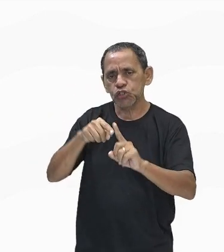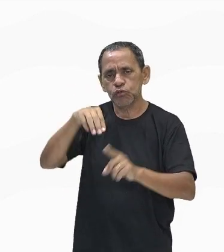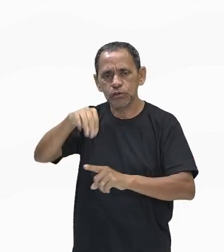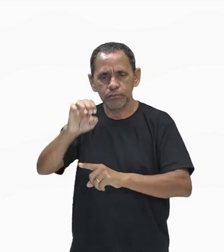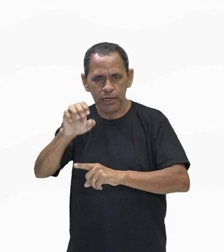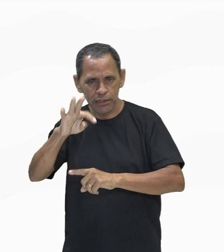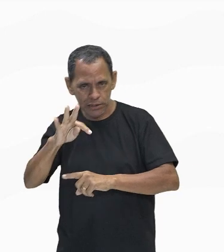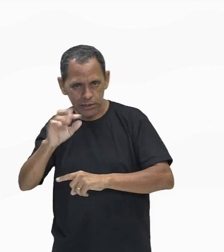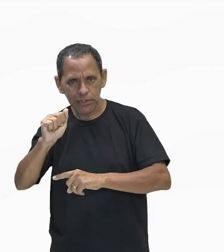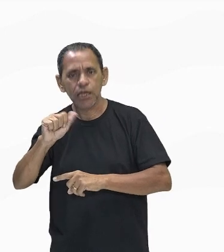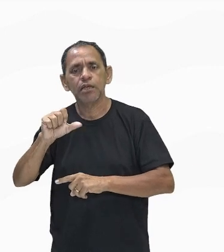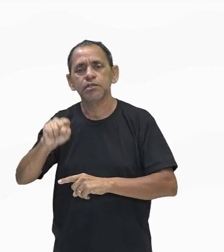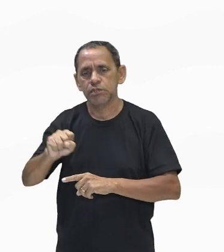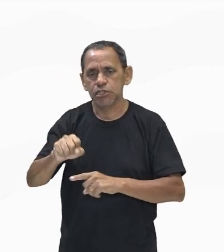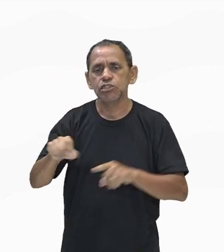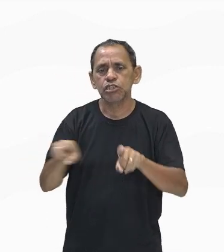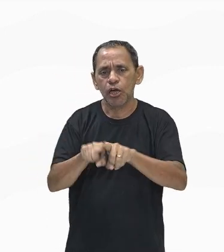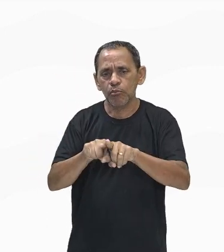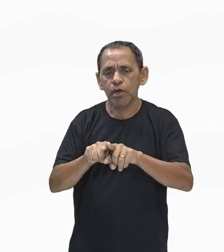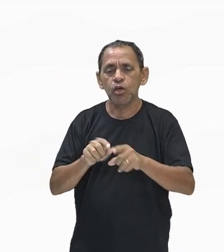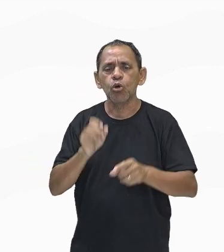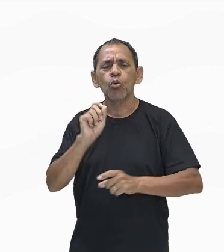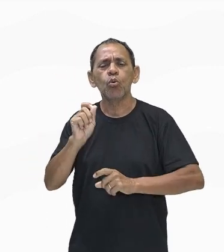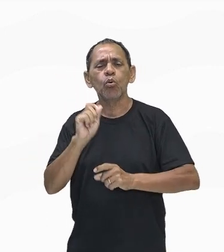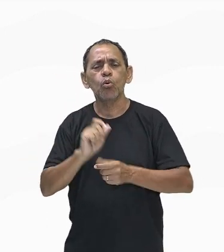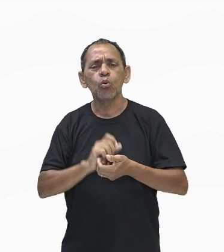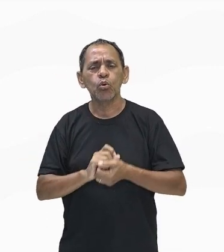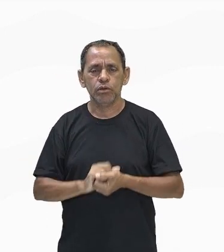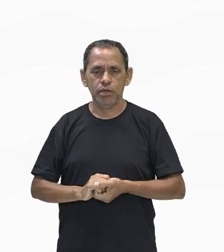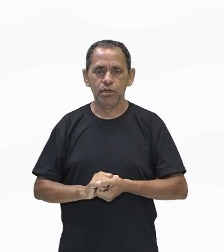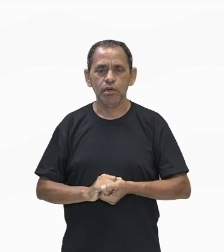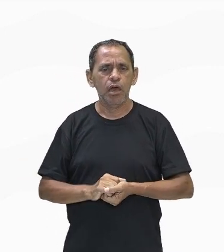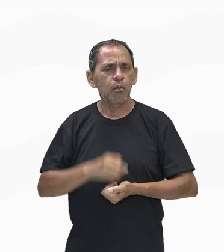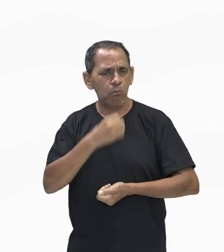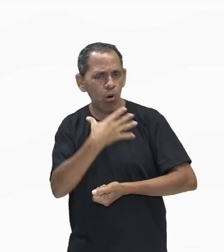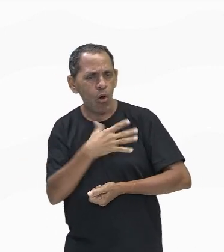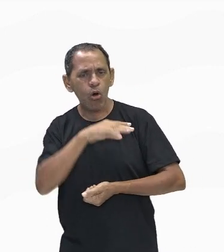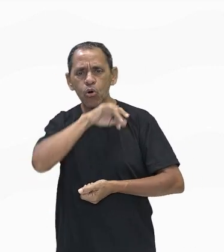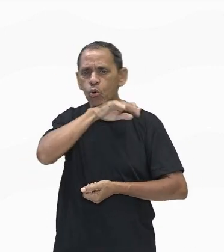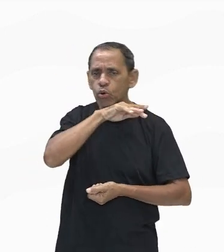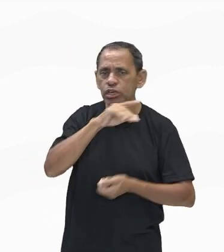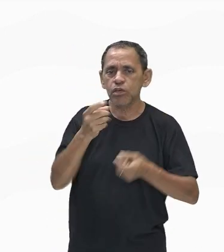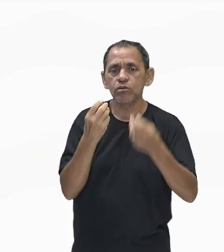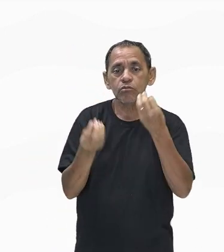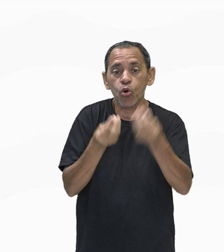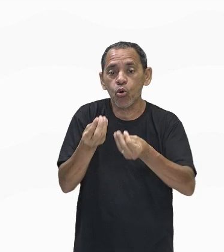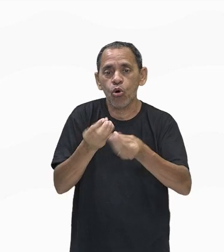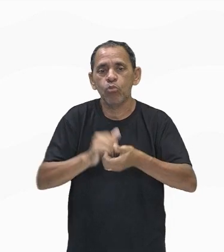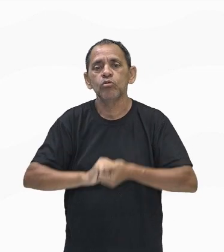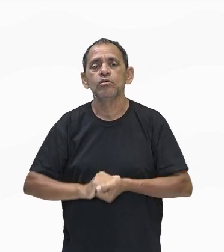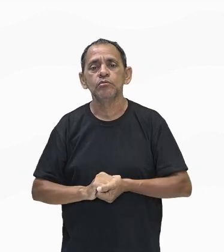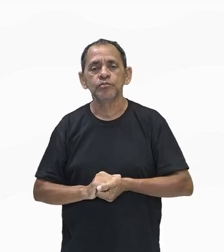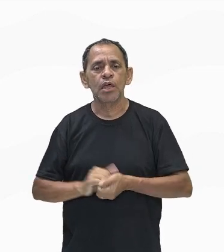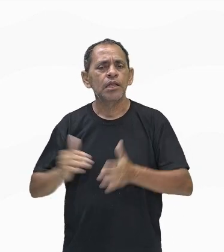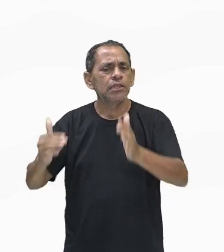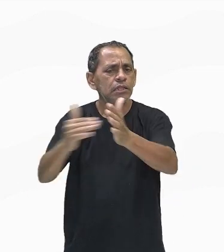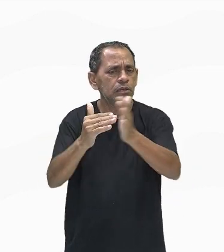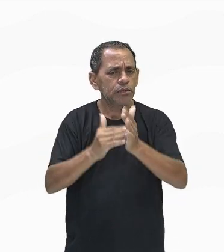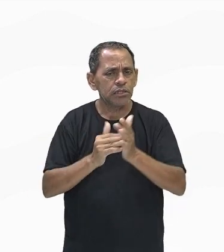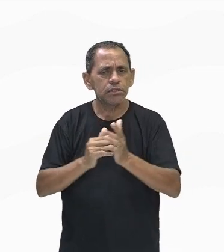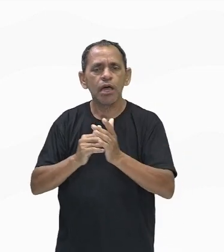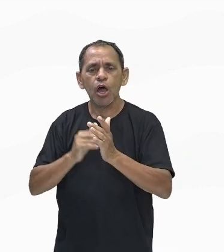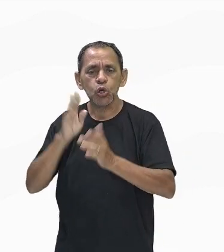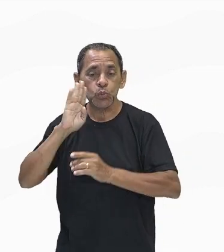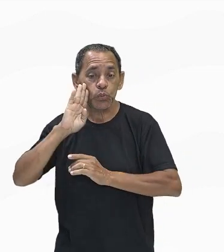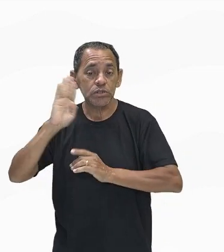que está e o que não está funcionando. Então aí ajuda a gente a delimitar os principais